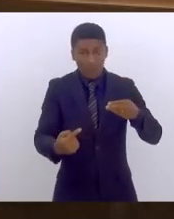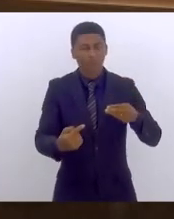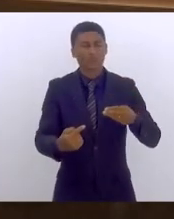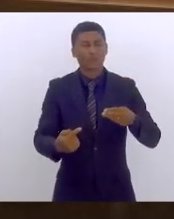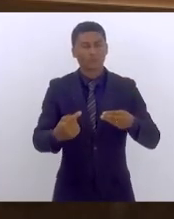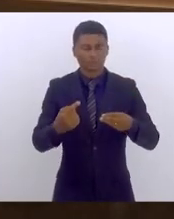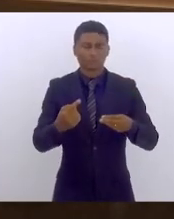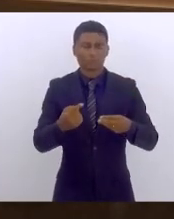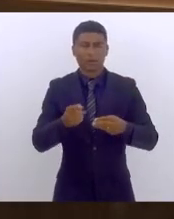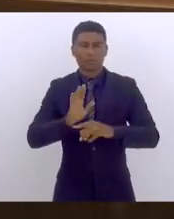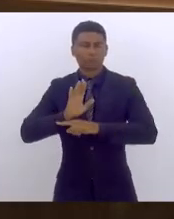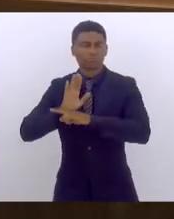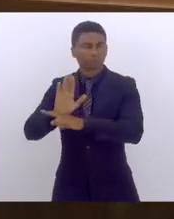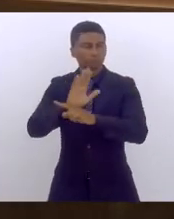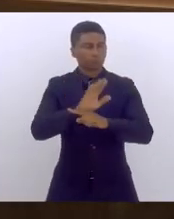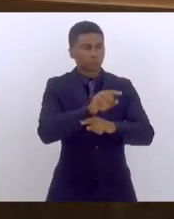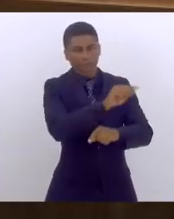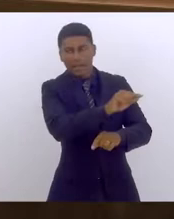iniciativa,